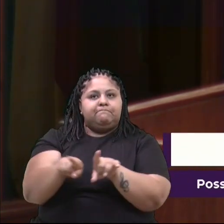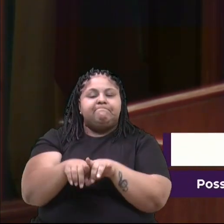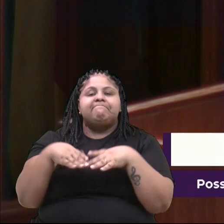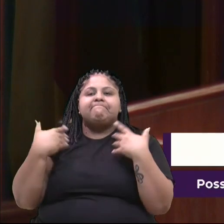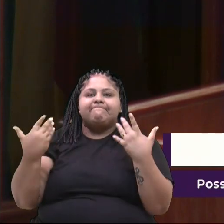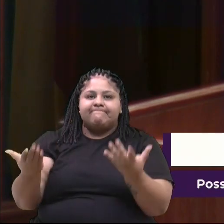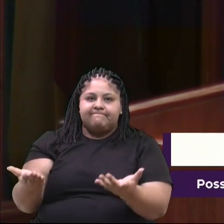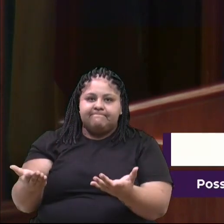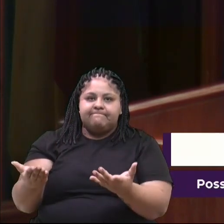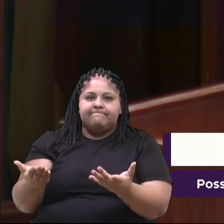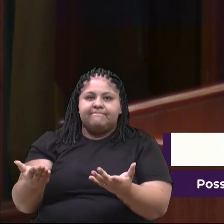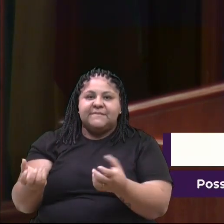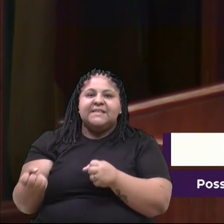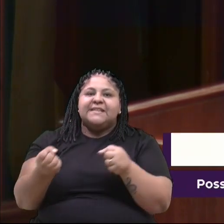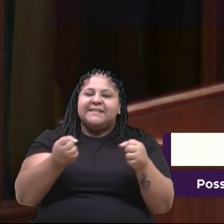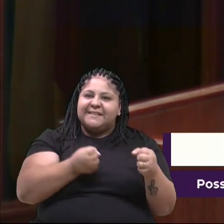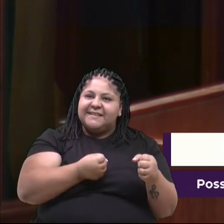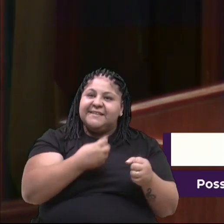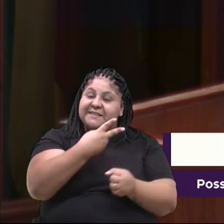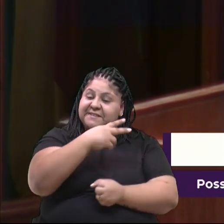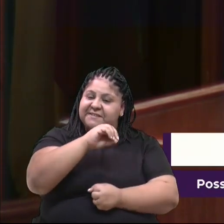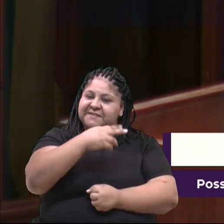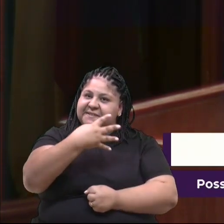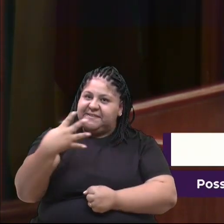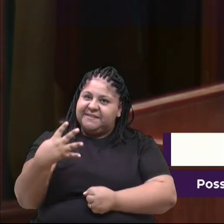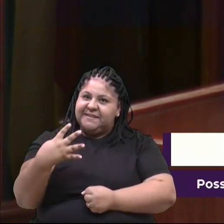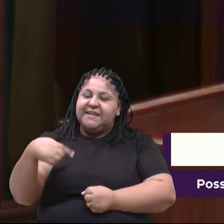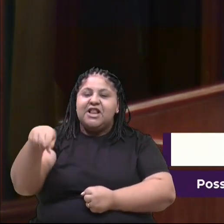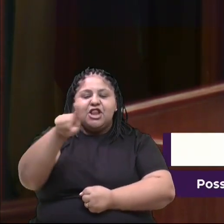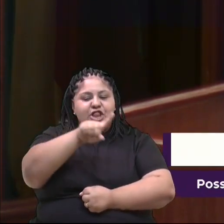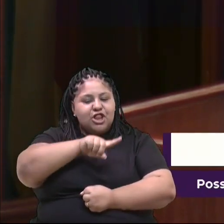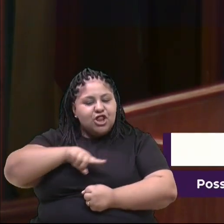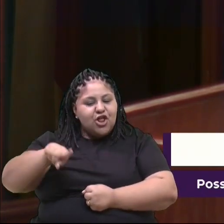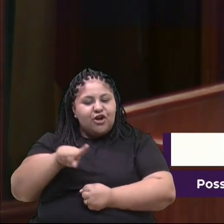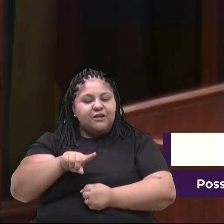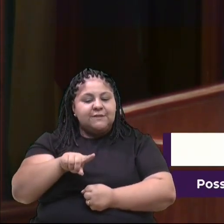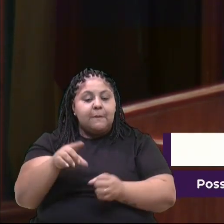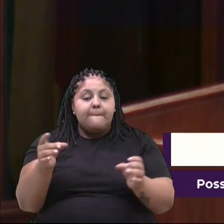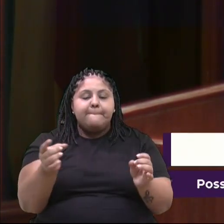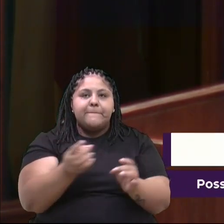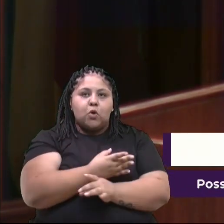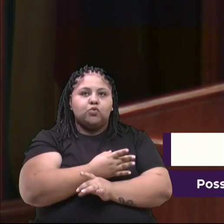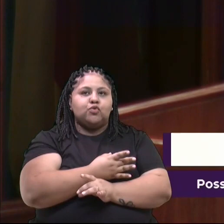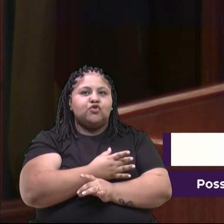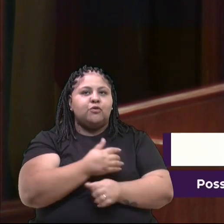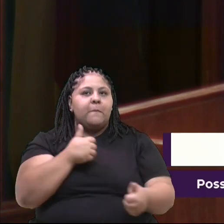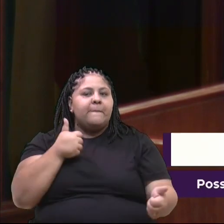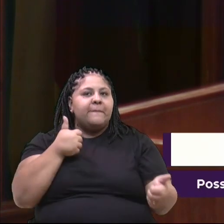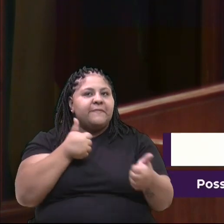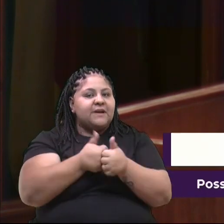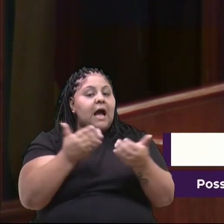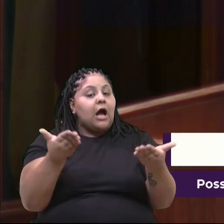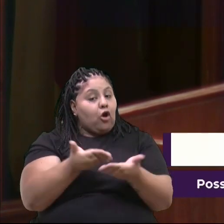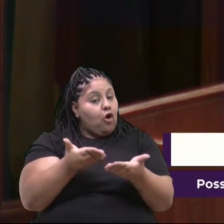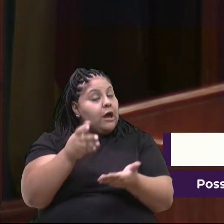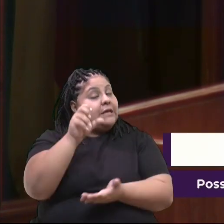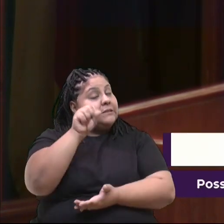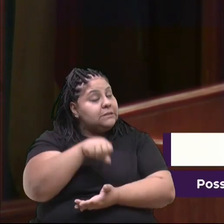Então, pode chegar 2024, nós estamos todos aqui prontos para juntos, agora